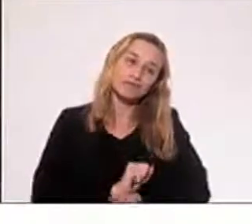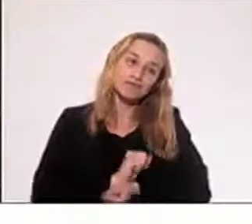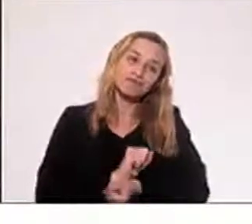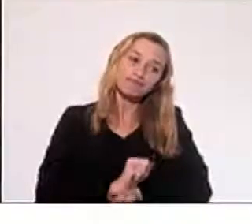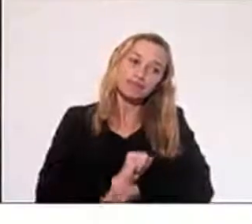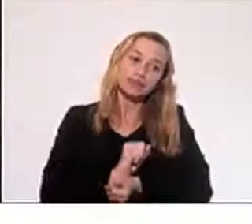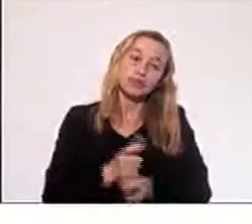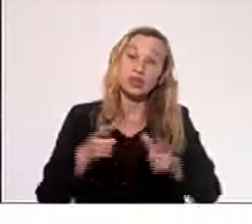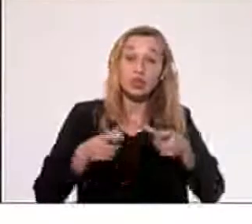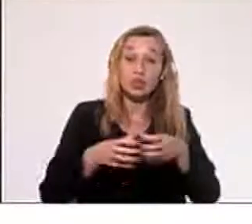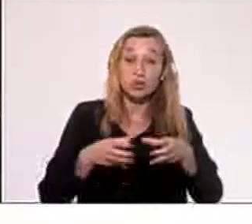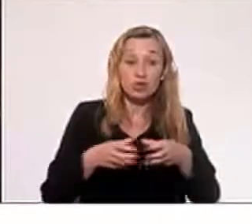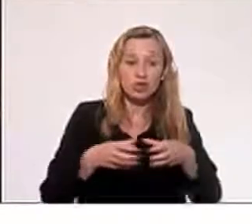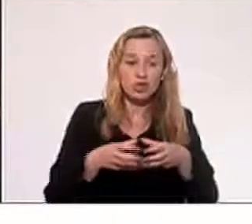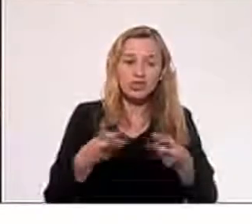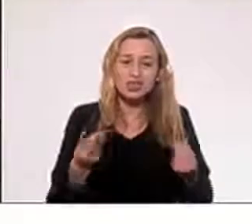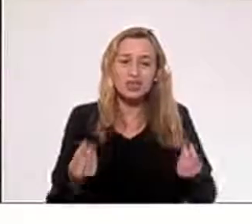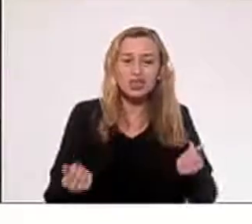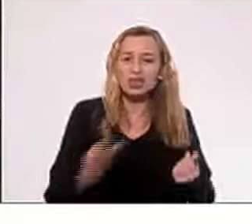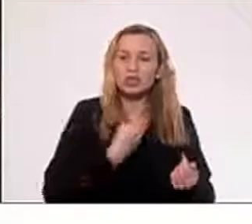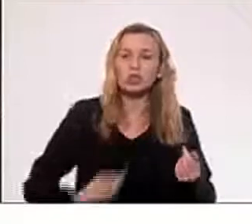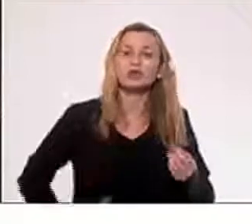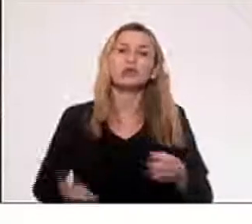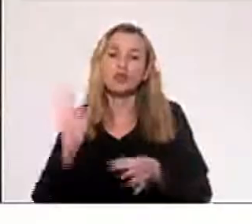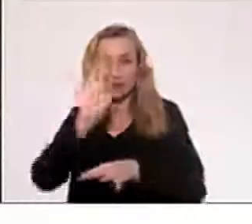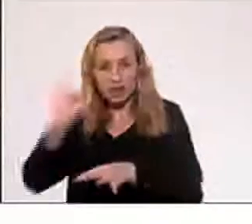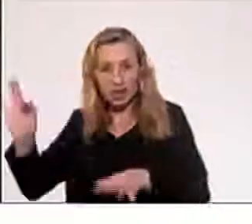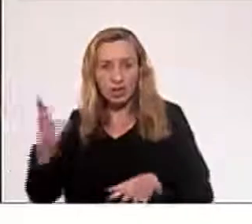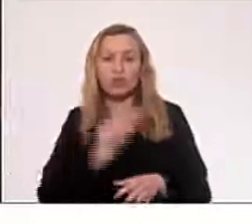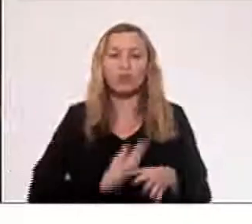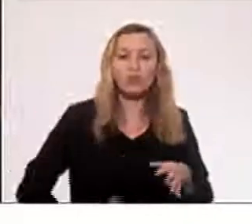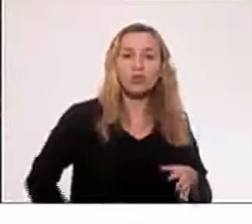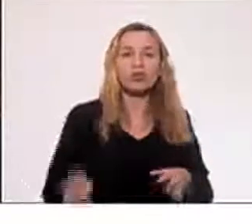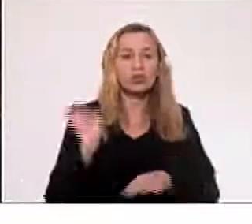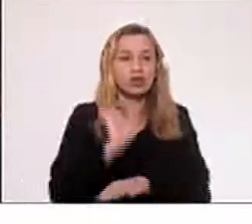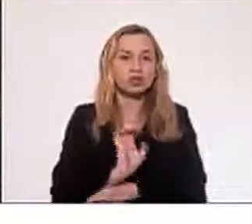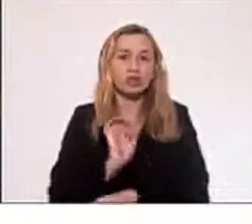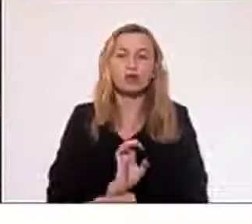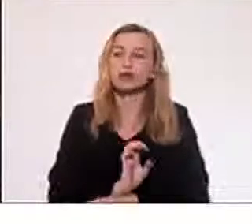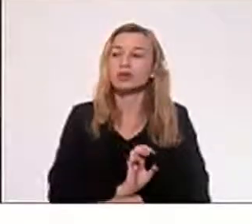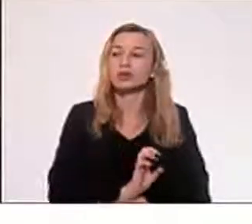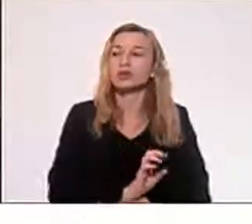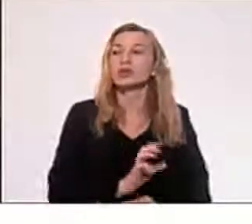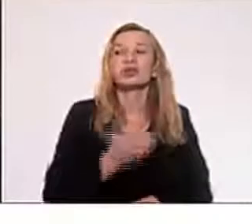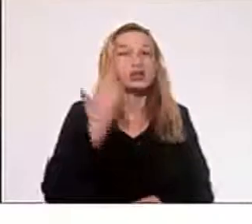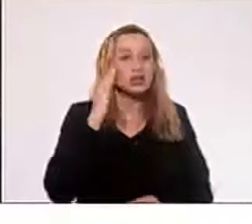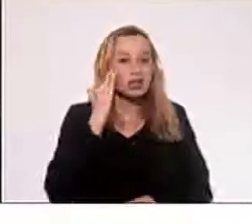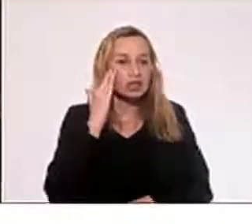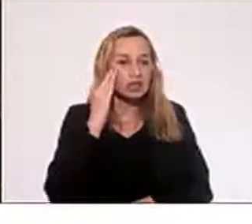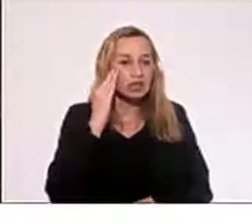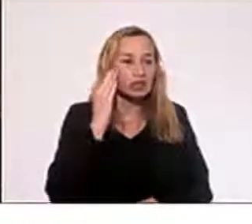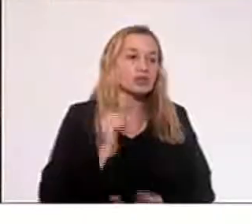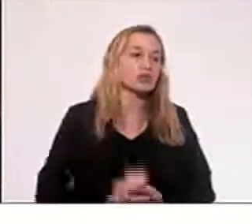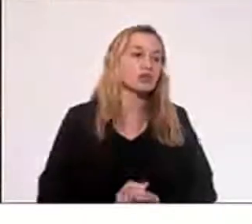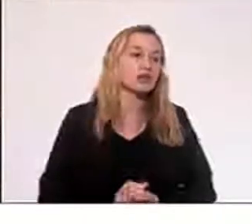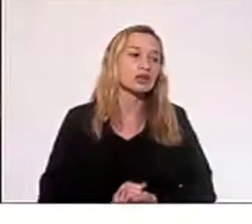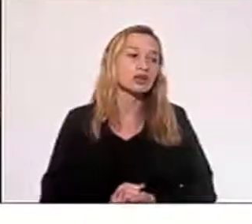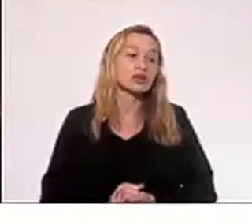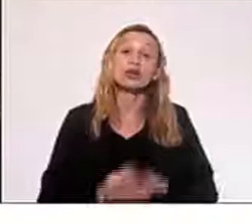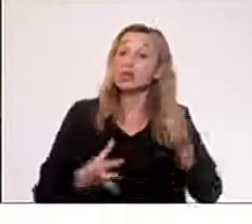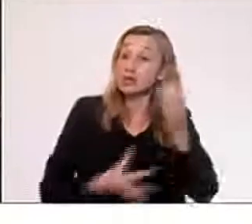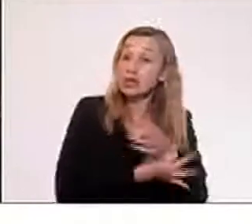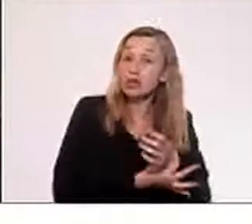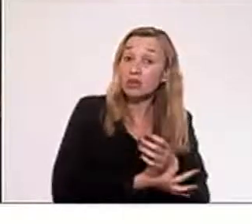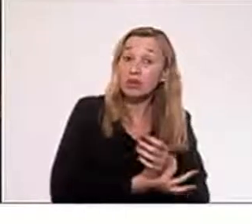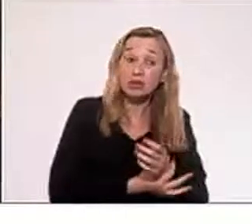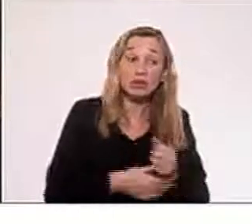rede sensibilize o governo federal, o governo estadual, para que compreenda de uma vez por toda que segurança